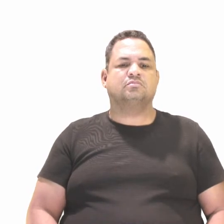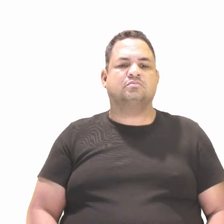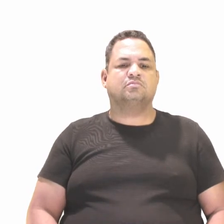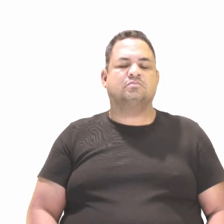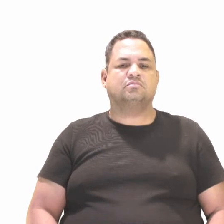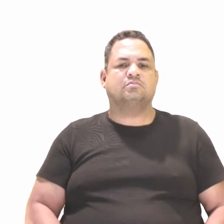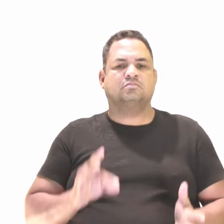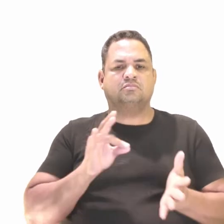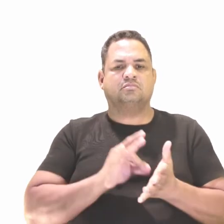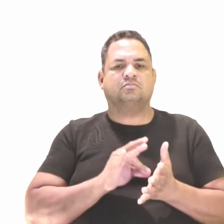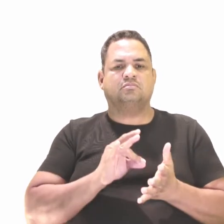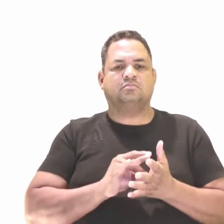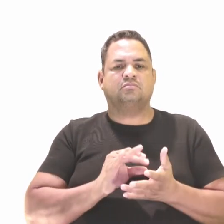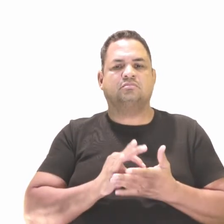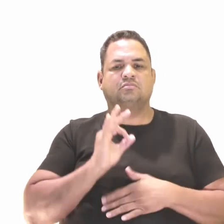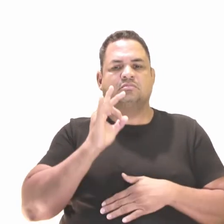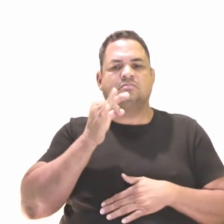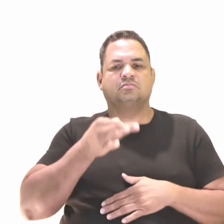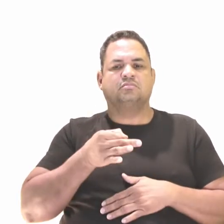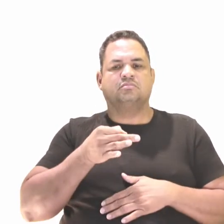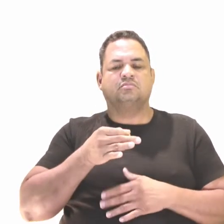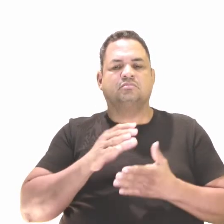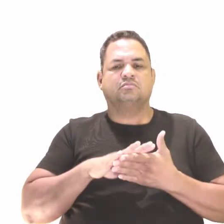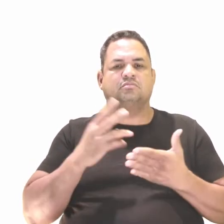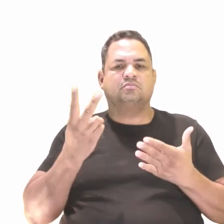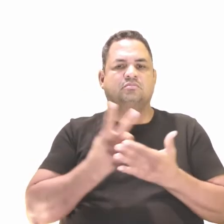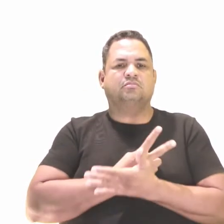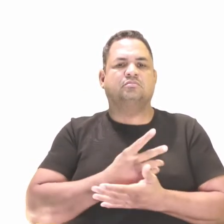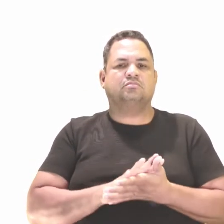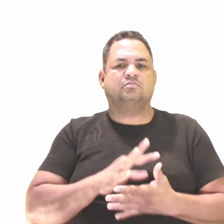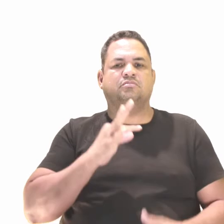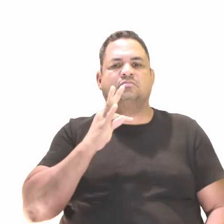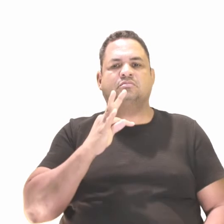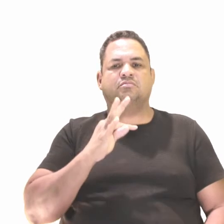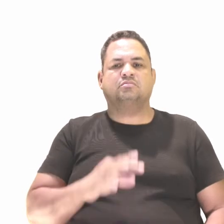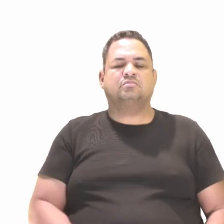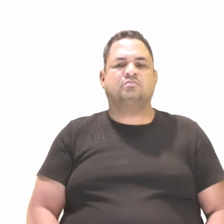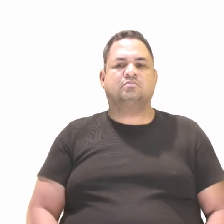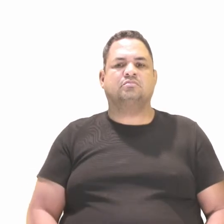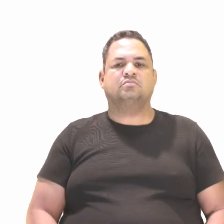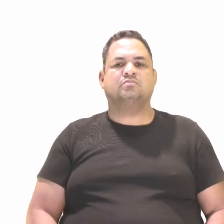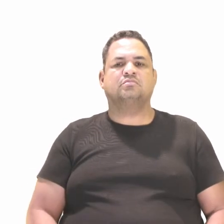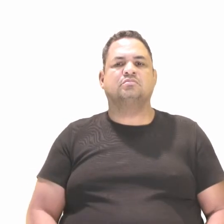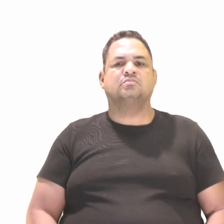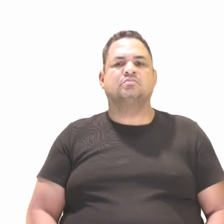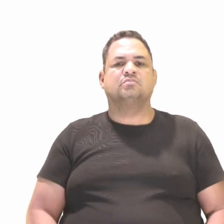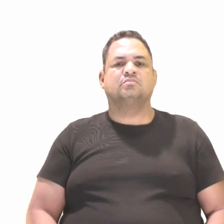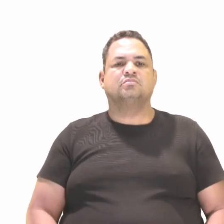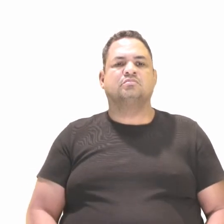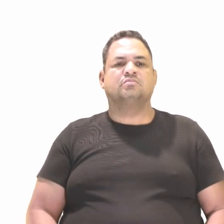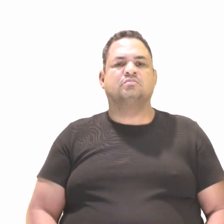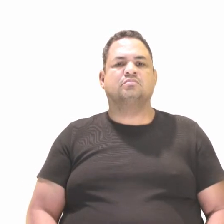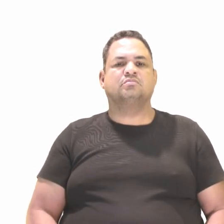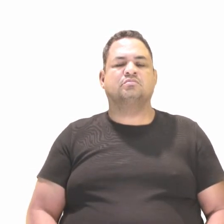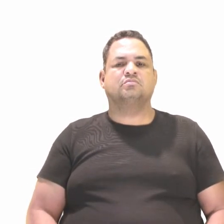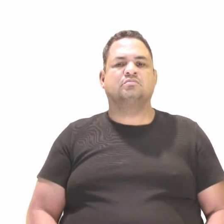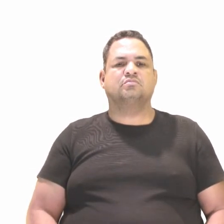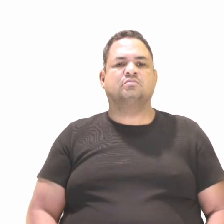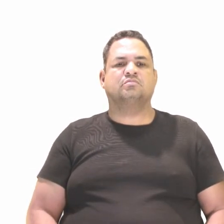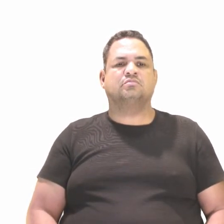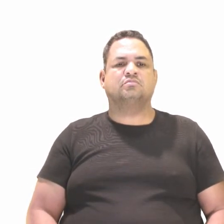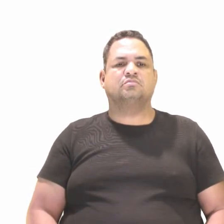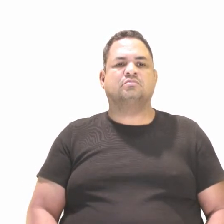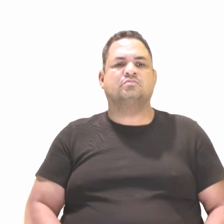marcar a verdadeira ou falsa. Ou falso, né? T para true, F para false. Daí, olha só, Edu